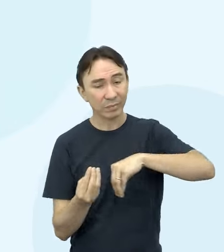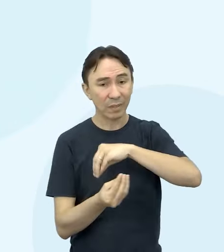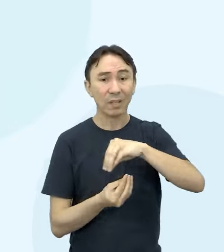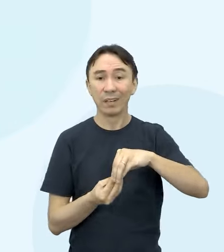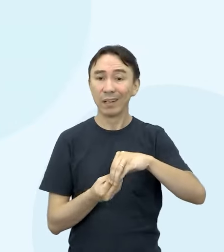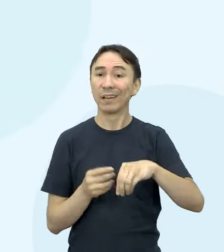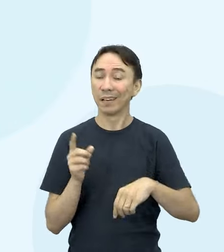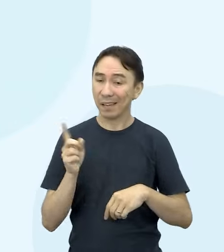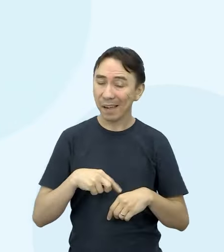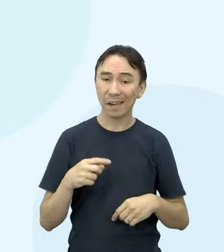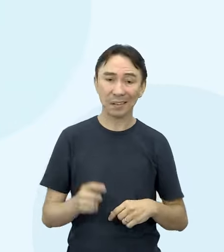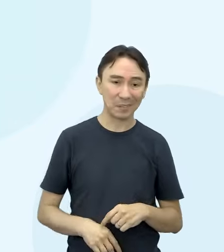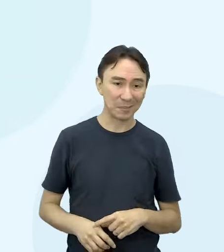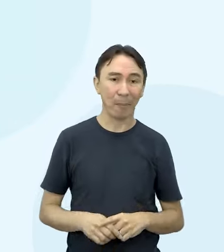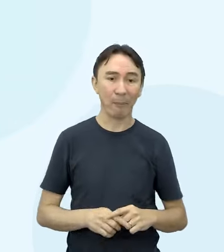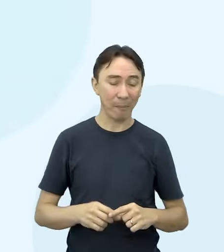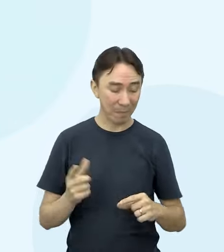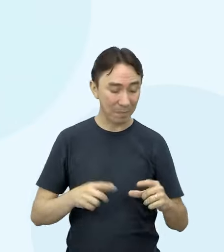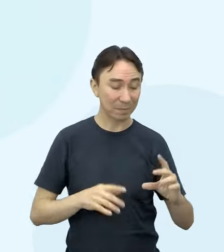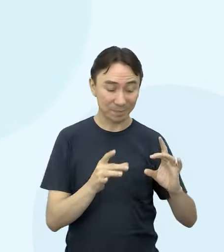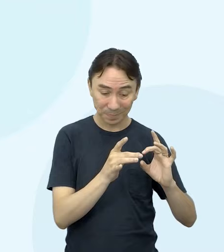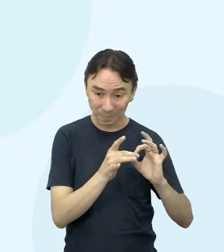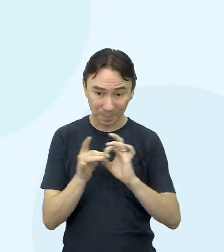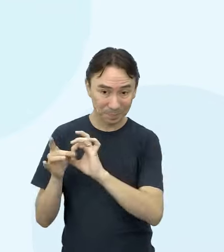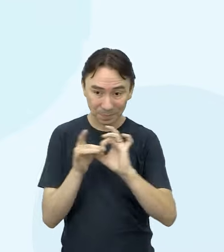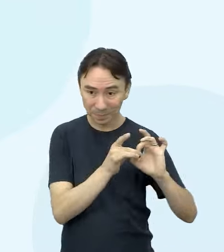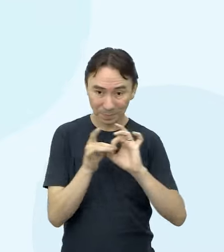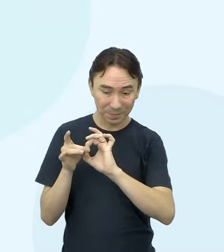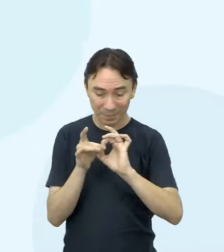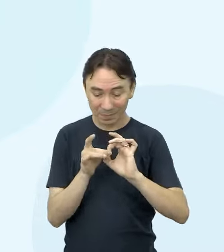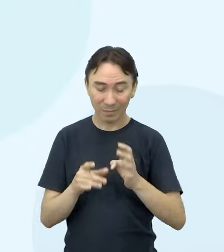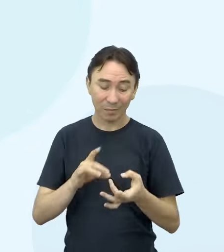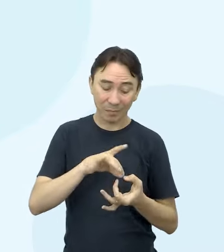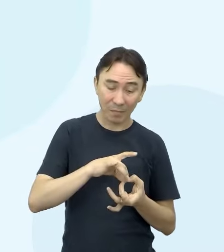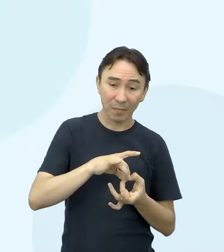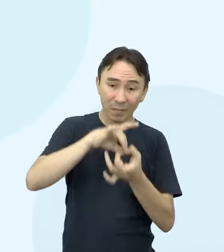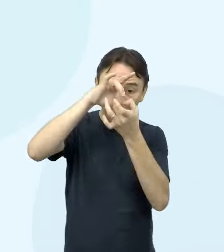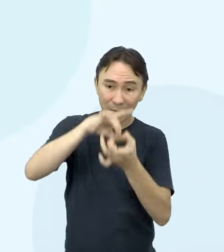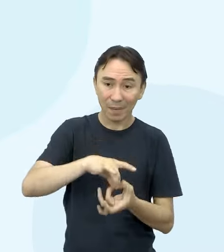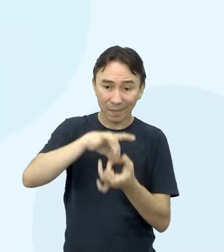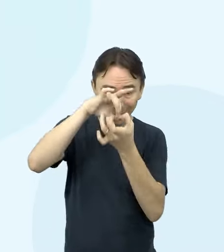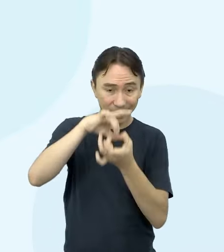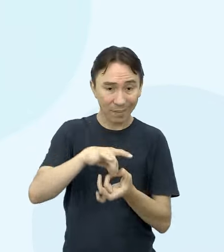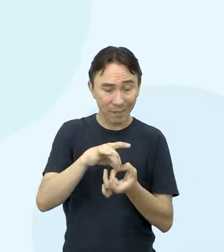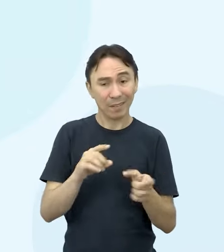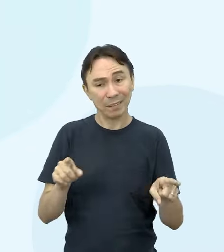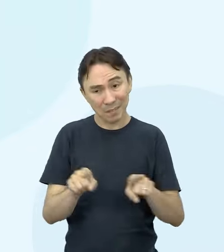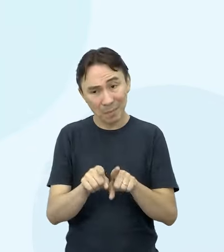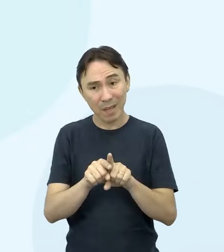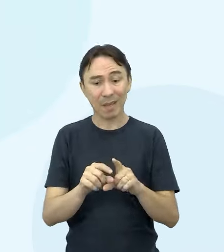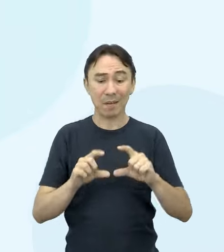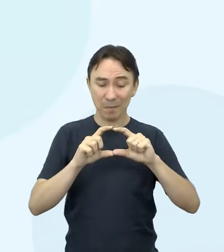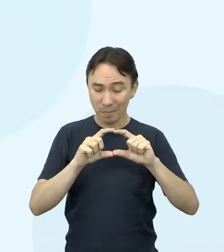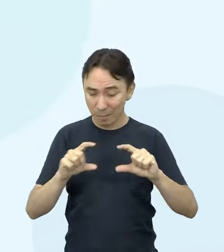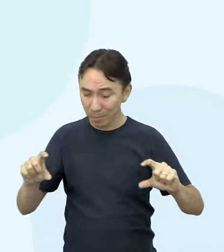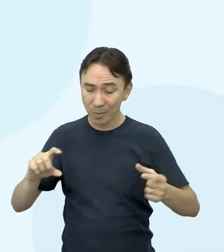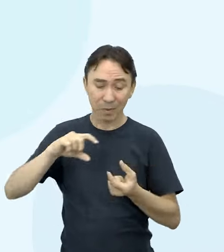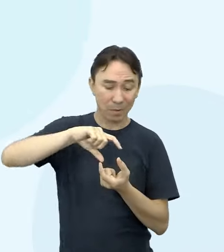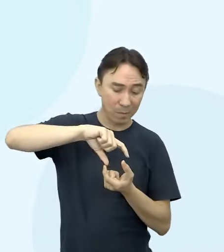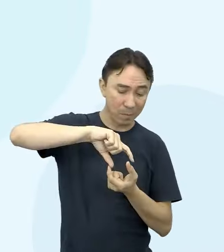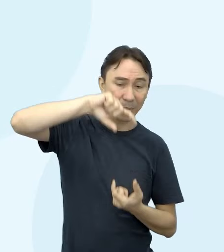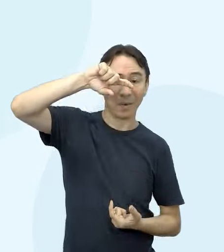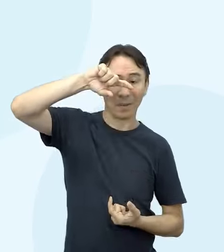esquecer que conforme a gente vai fazendo as atividades posteriores, né, essas integrações elas também vão aparecendo de forma